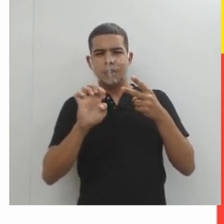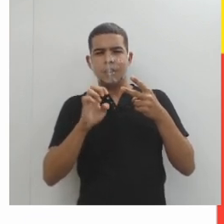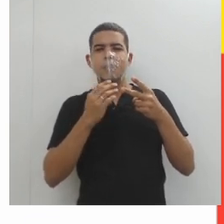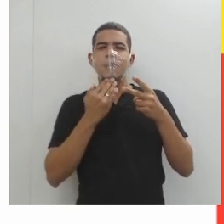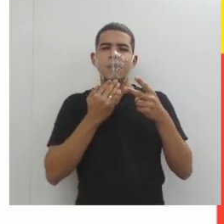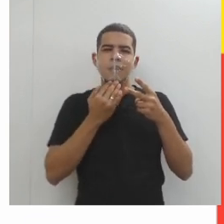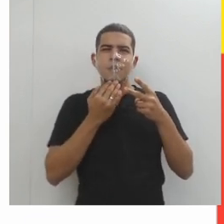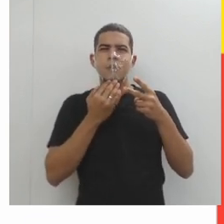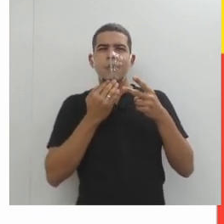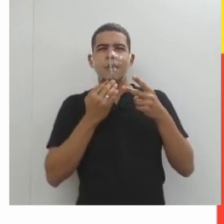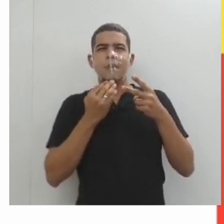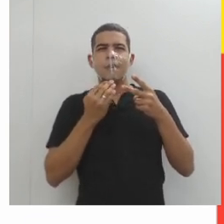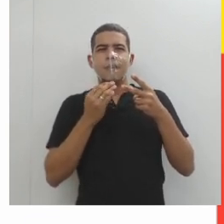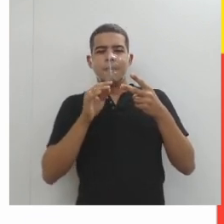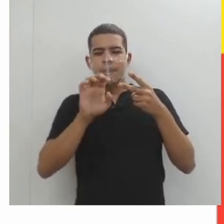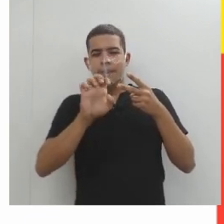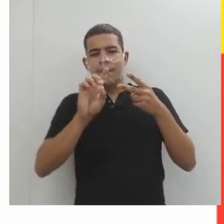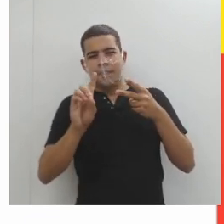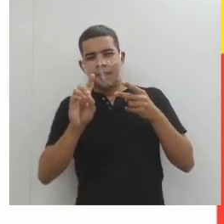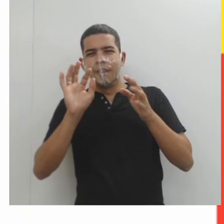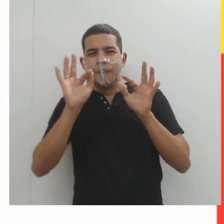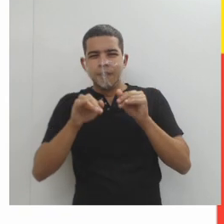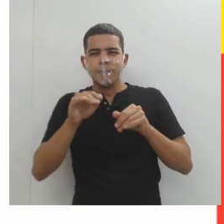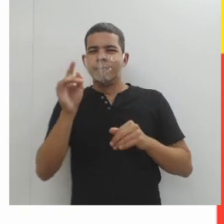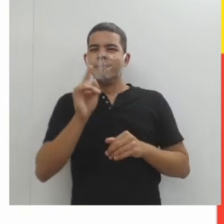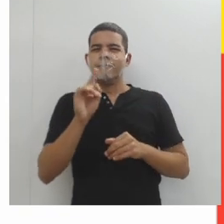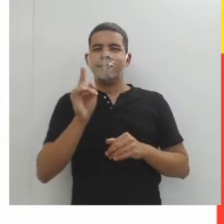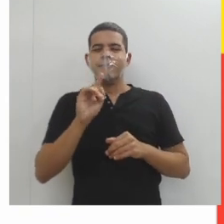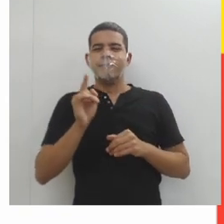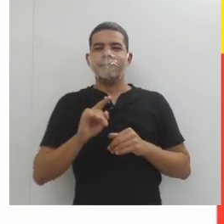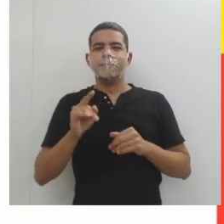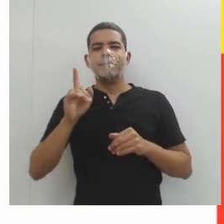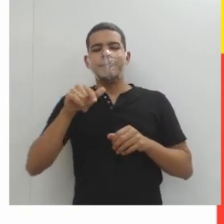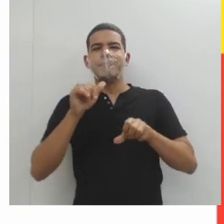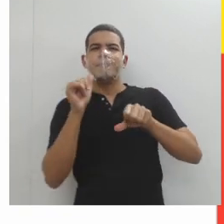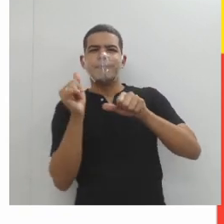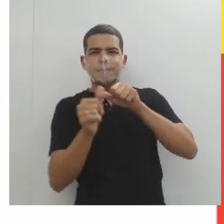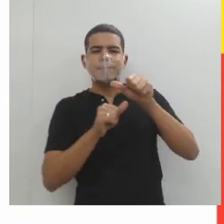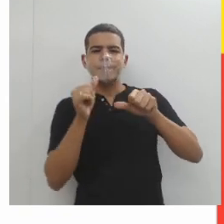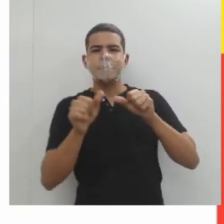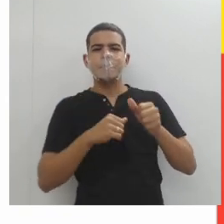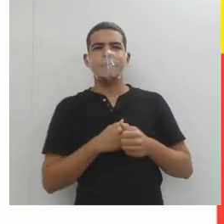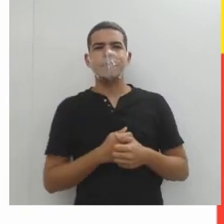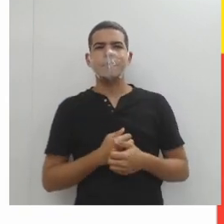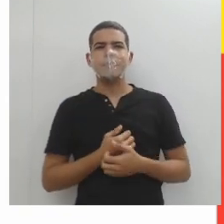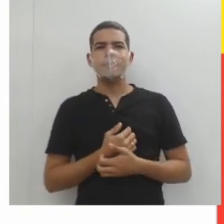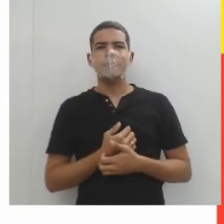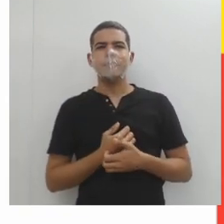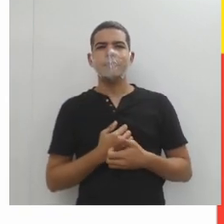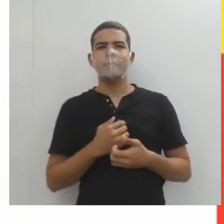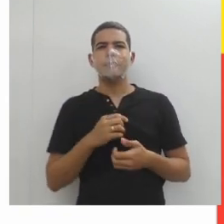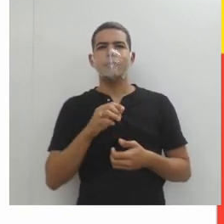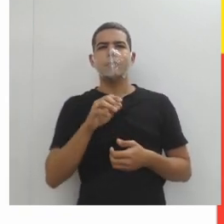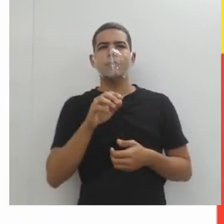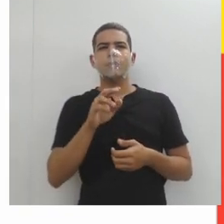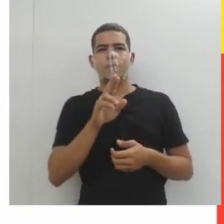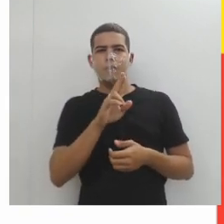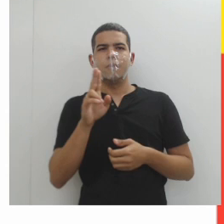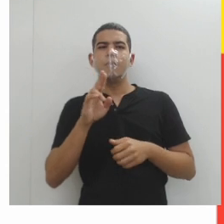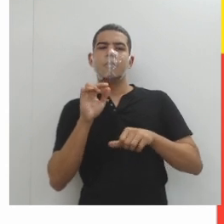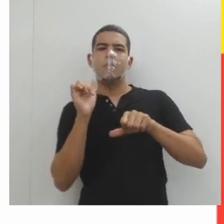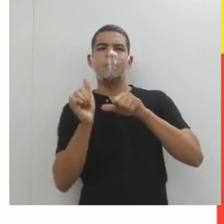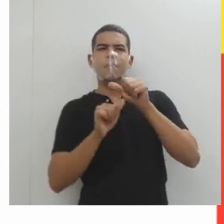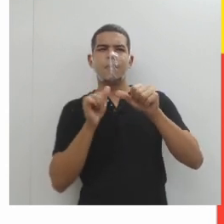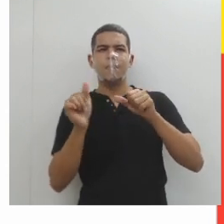pode ficar writed com ed no final. Ele vai mudar totalmente de forma no particípio passado. Ficaria written,